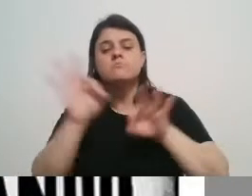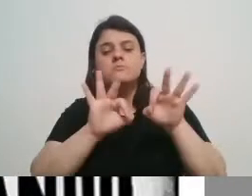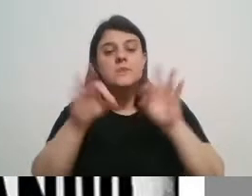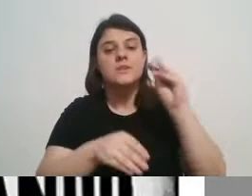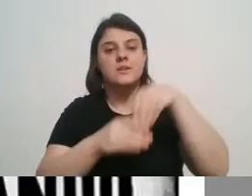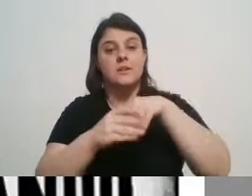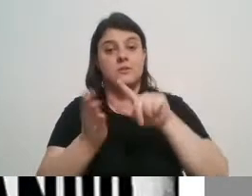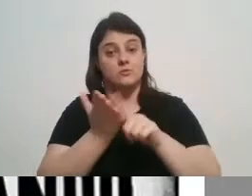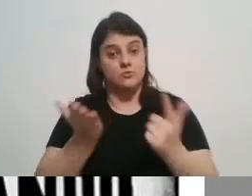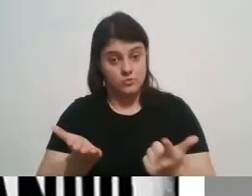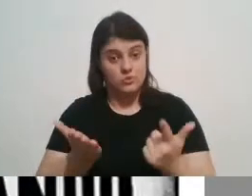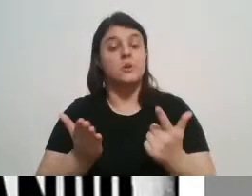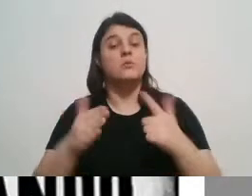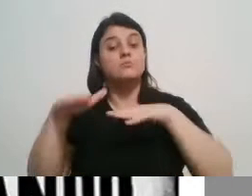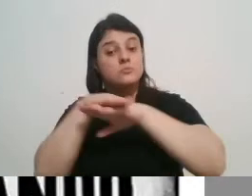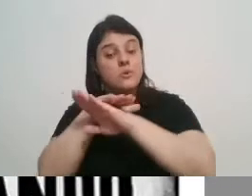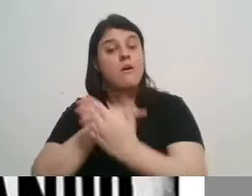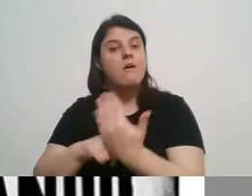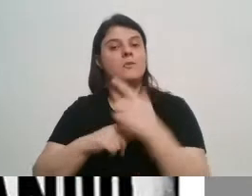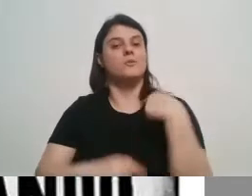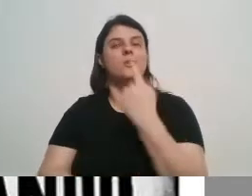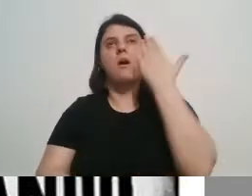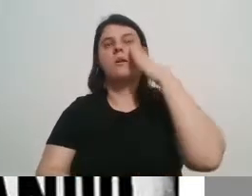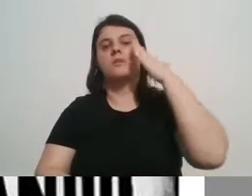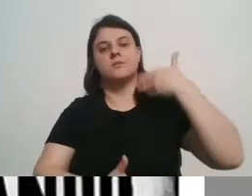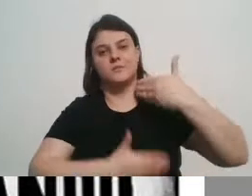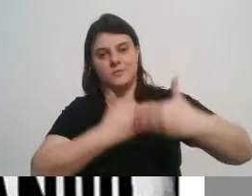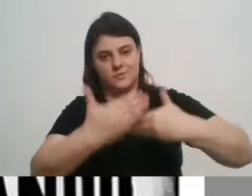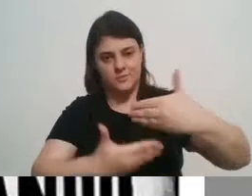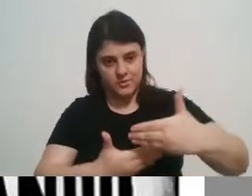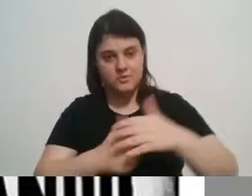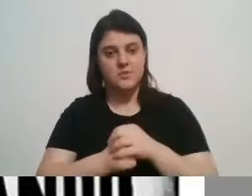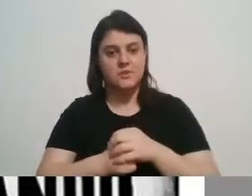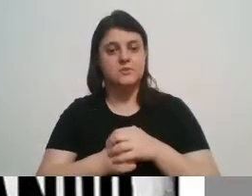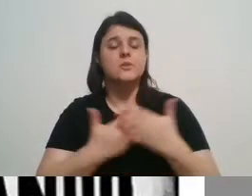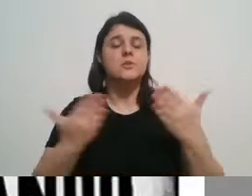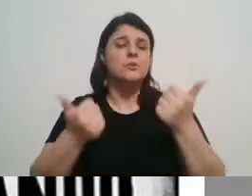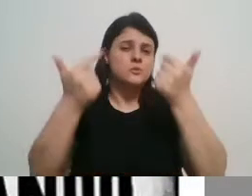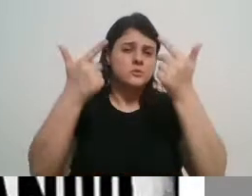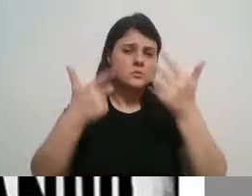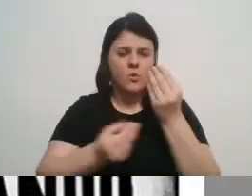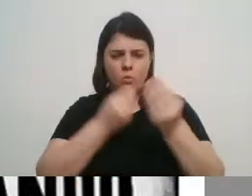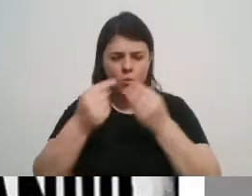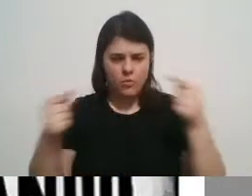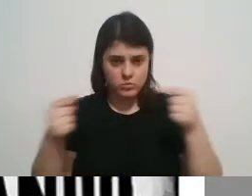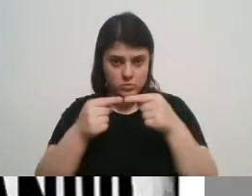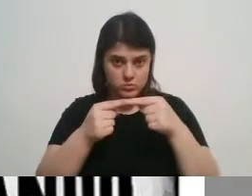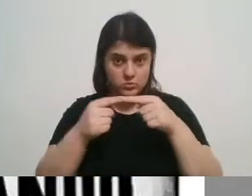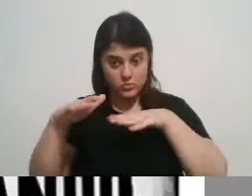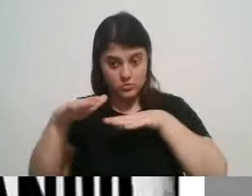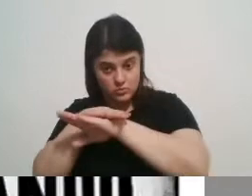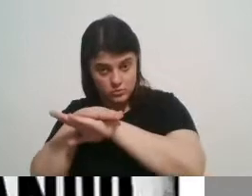e o arquivo nos ajuda a entender esse processo. É um pouco sobre essa relação entre arquivo e construção